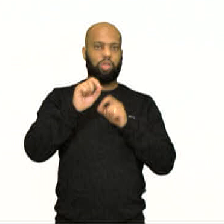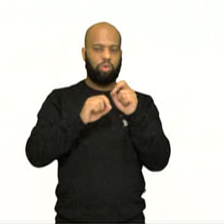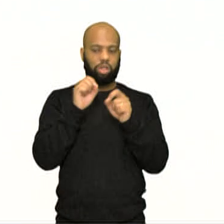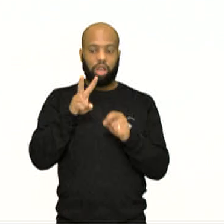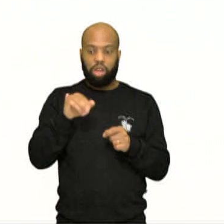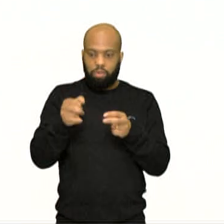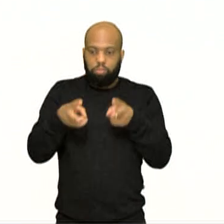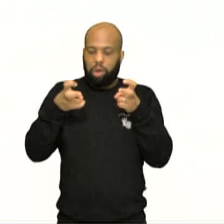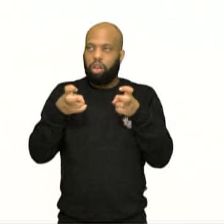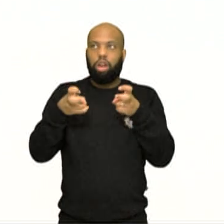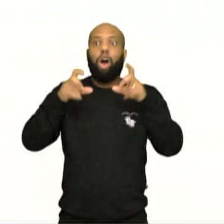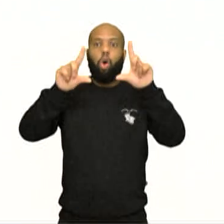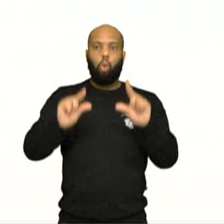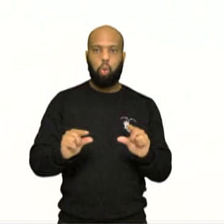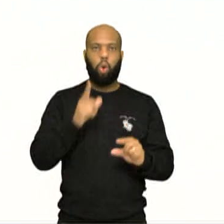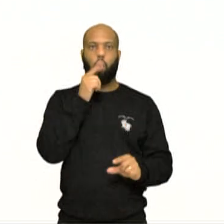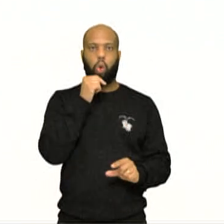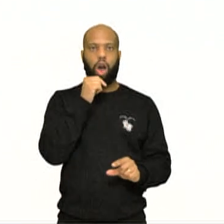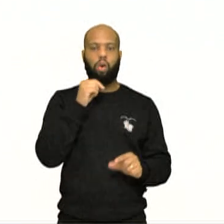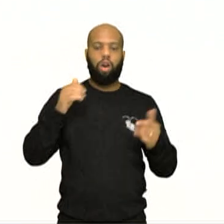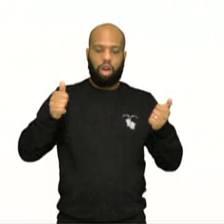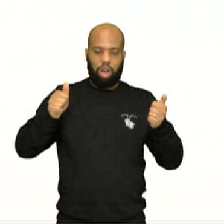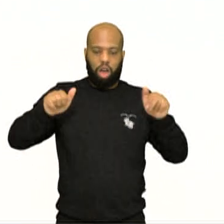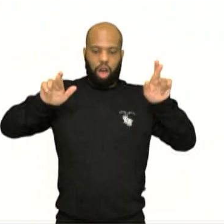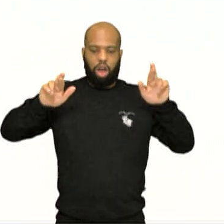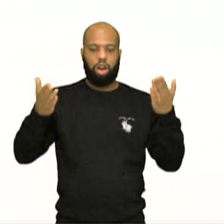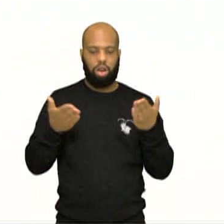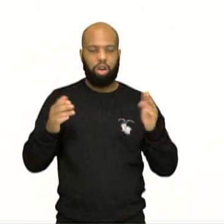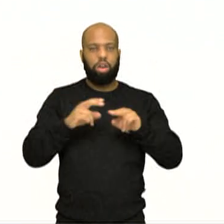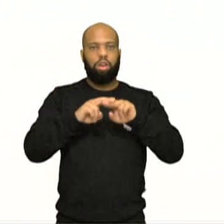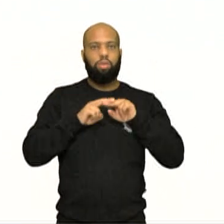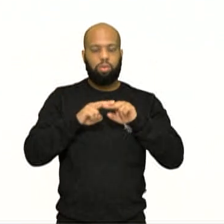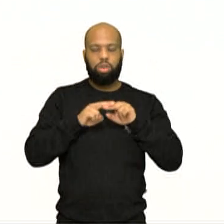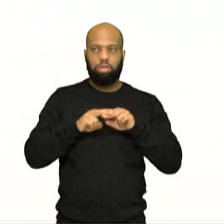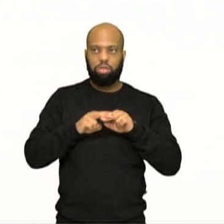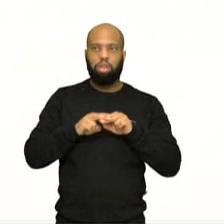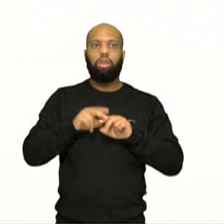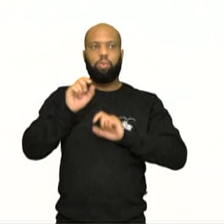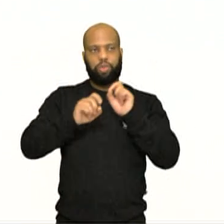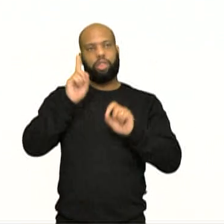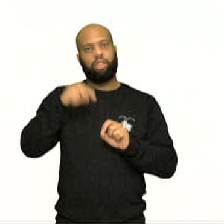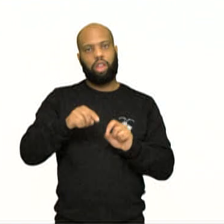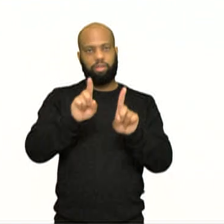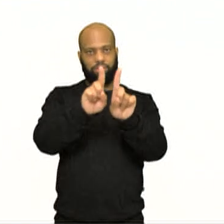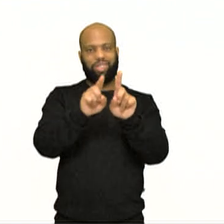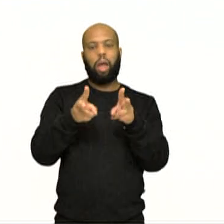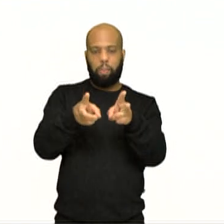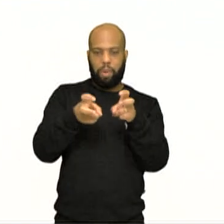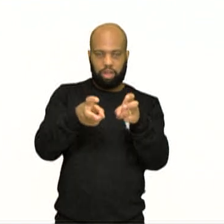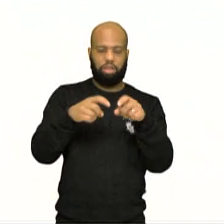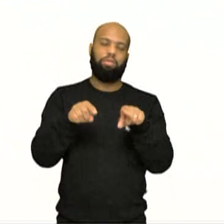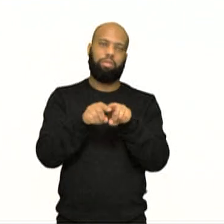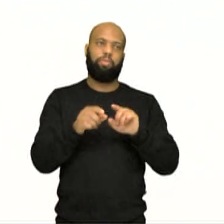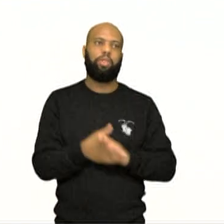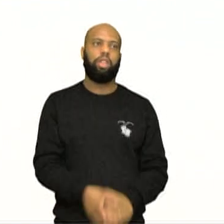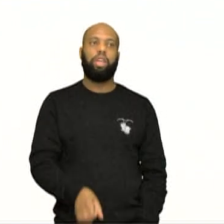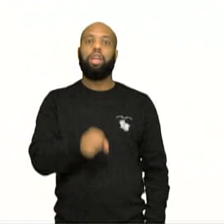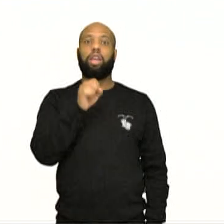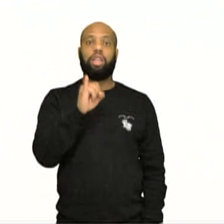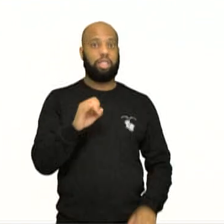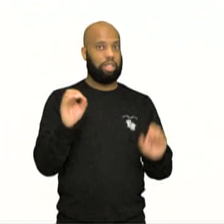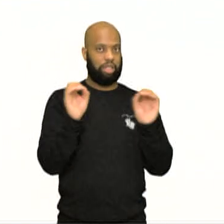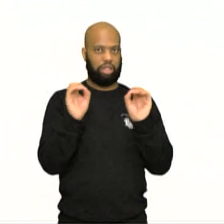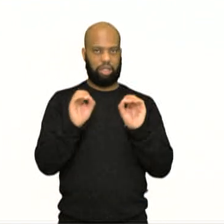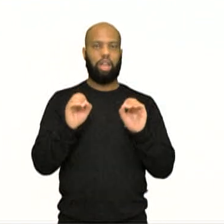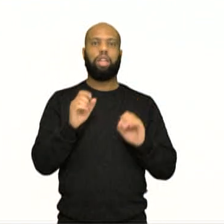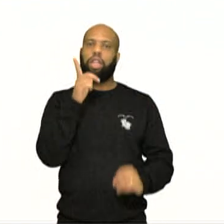vai perceber essa variação de capacitância. Por isso um sensor capacitivo. Quando não está preenchido de